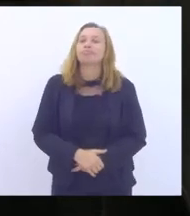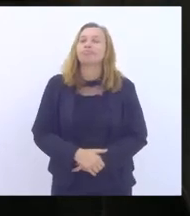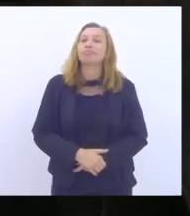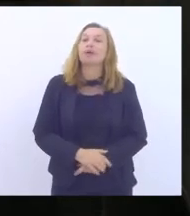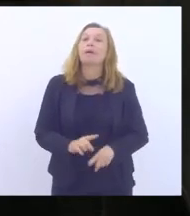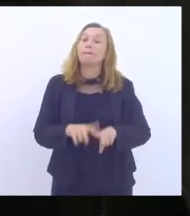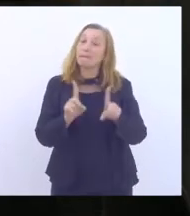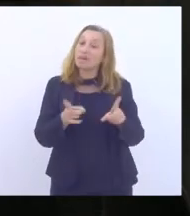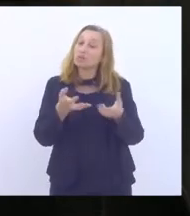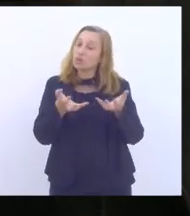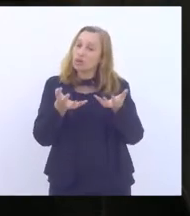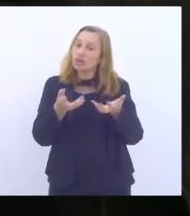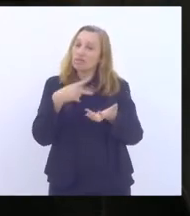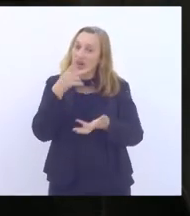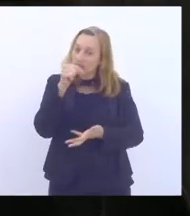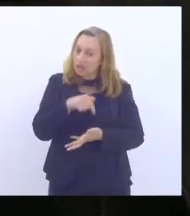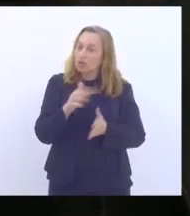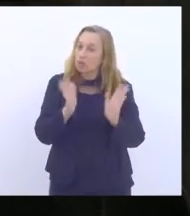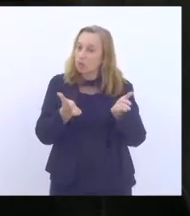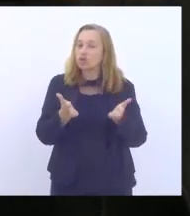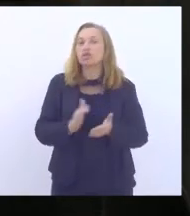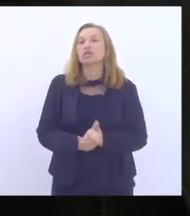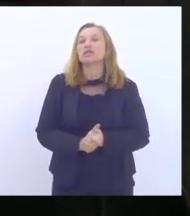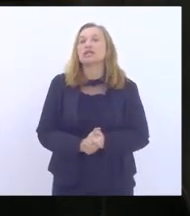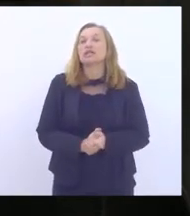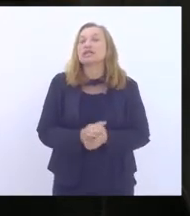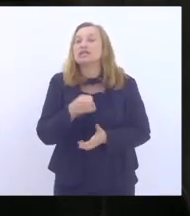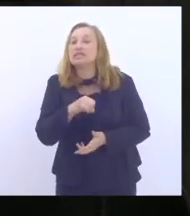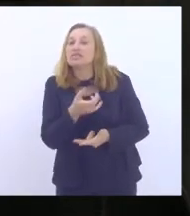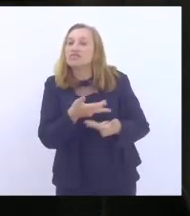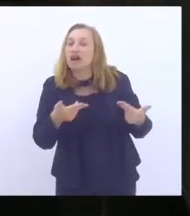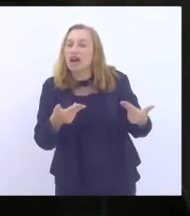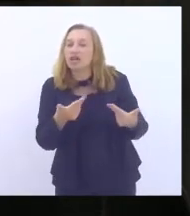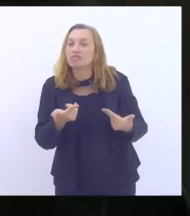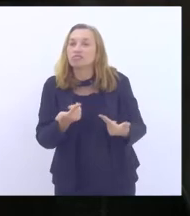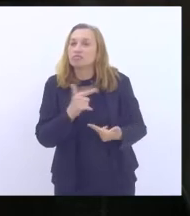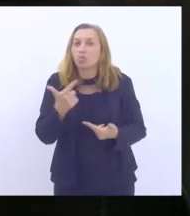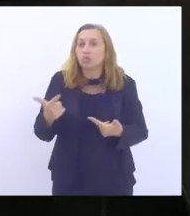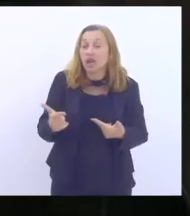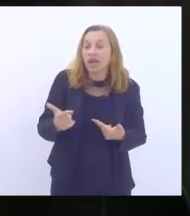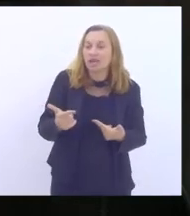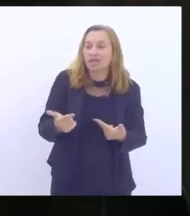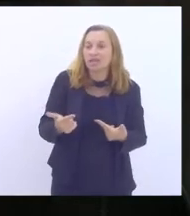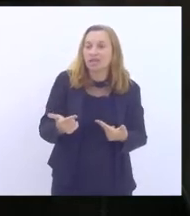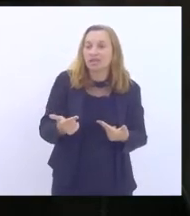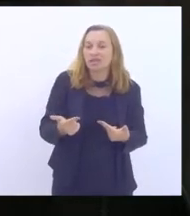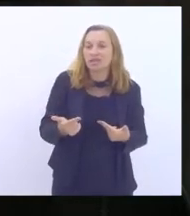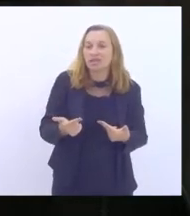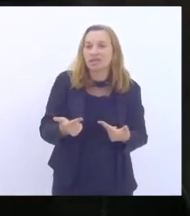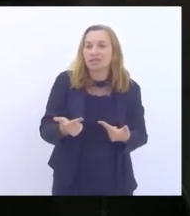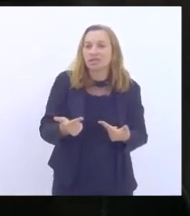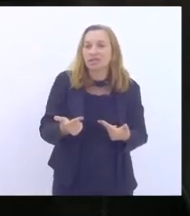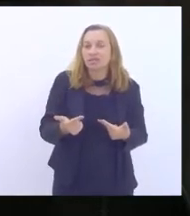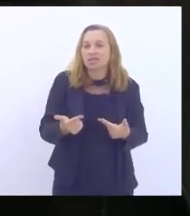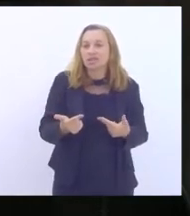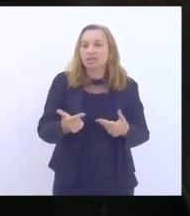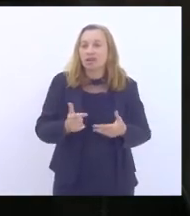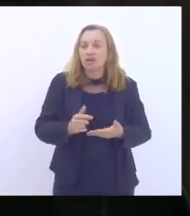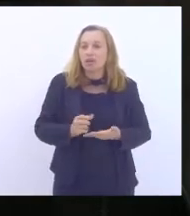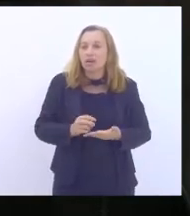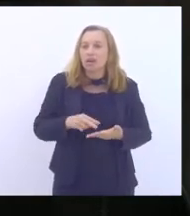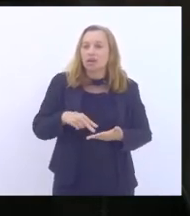É mas o que eu quero dizer aqui hoje é que se muitos não tem condição de manter essa mesma